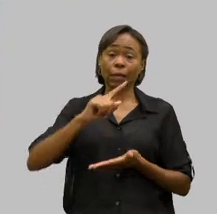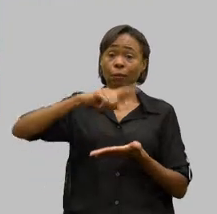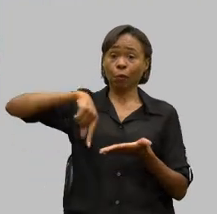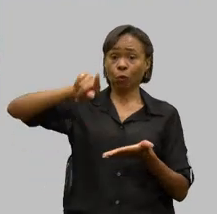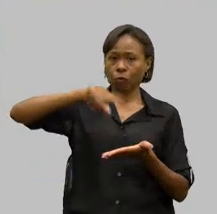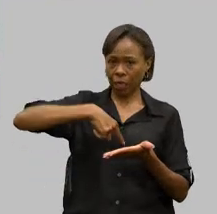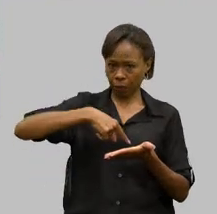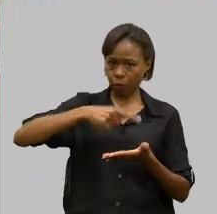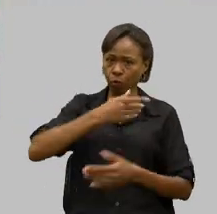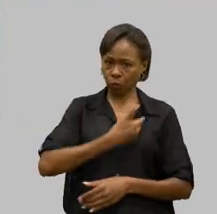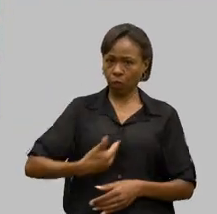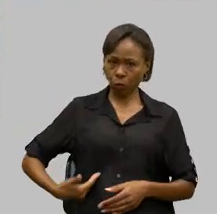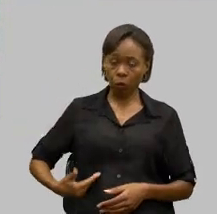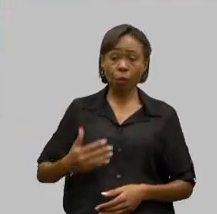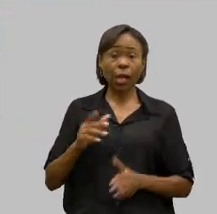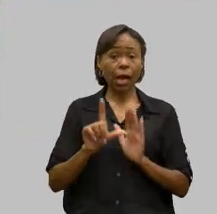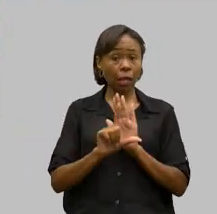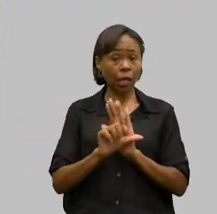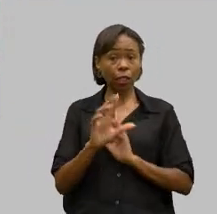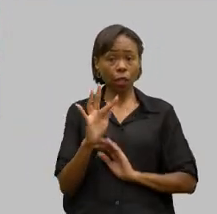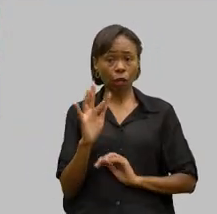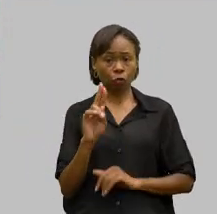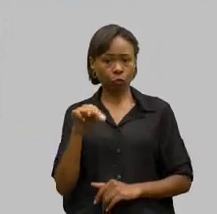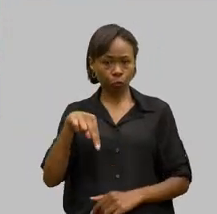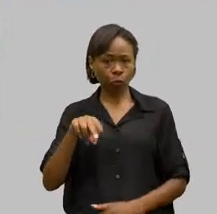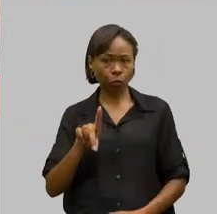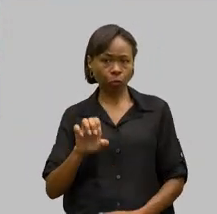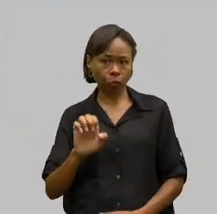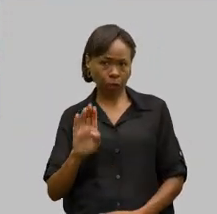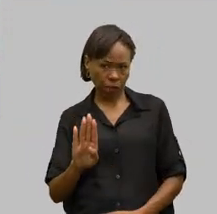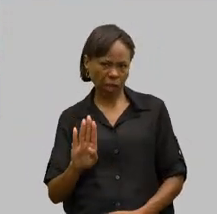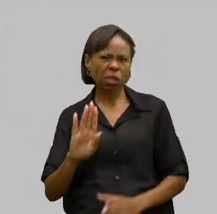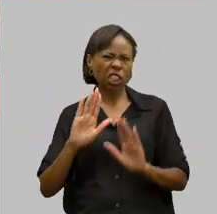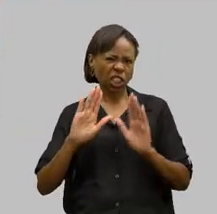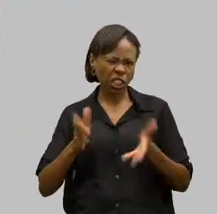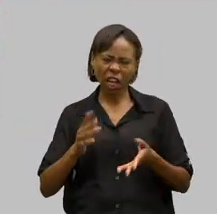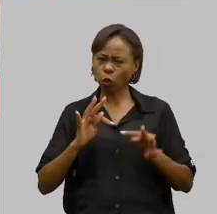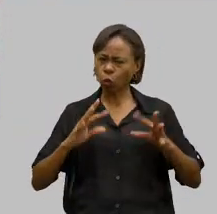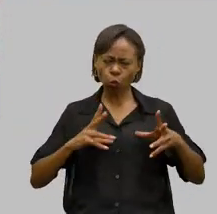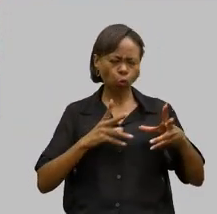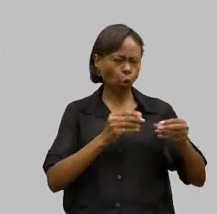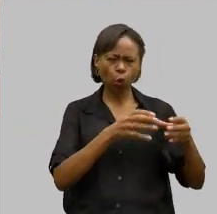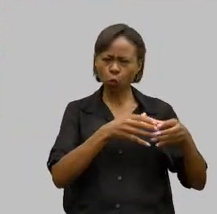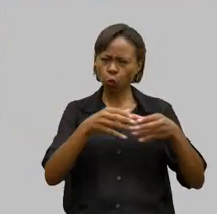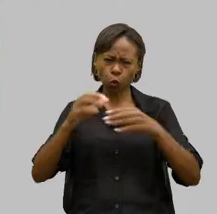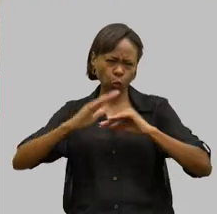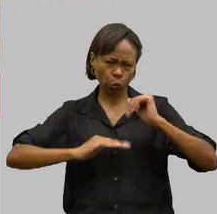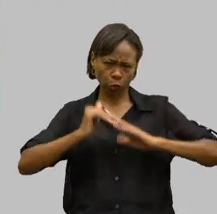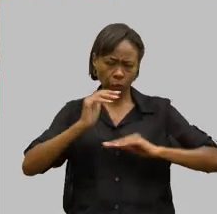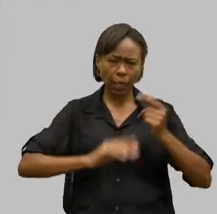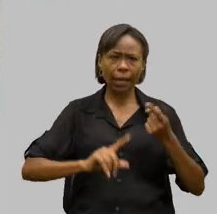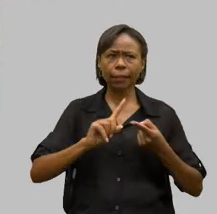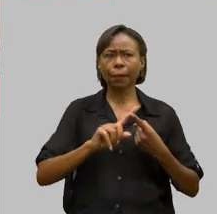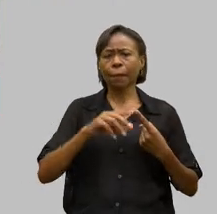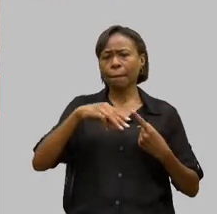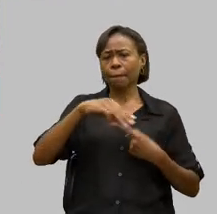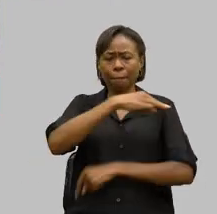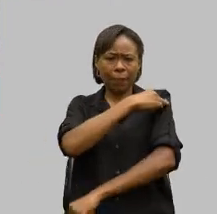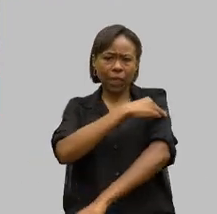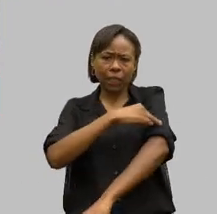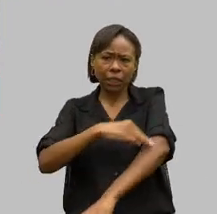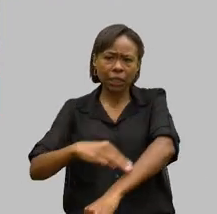Fundeb, ela já traz todas as carreiras, ela já coloca como magistério o ATB, todos os